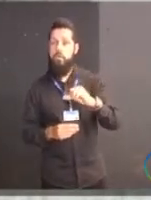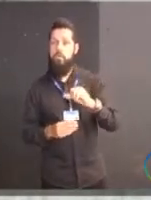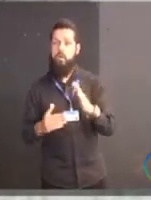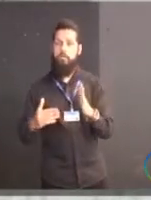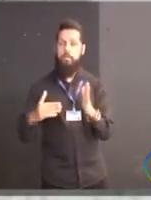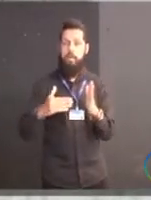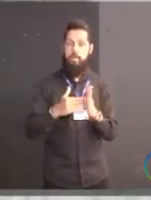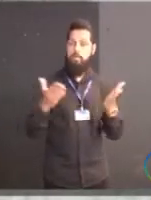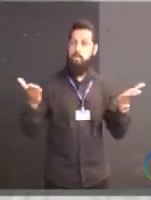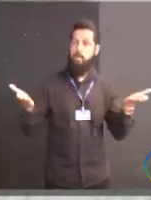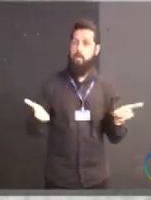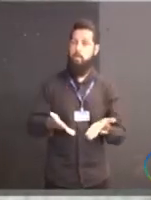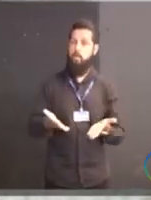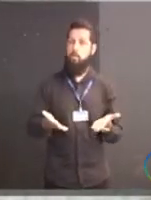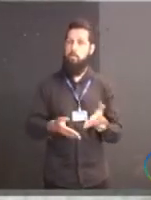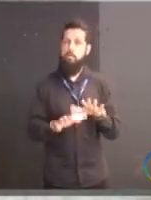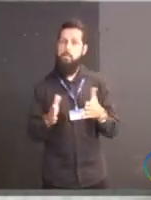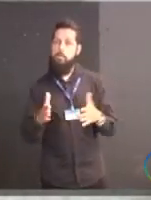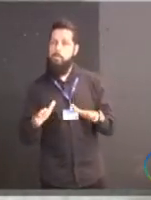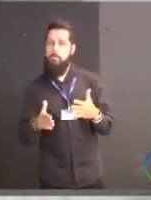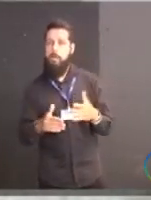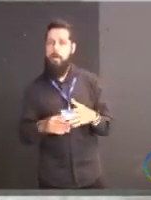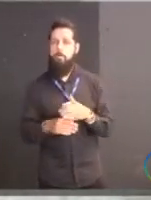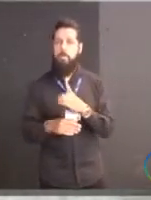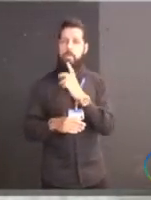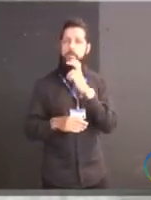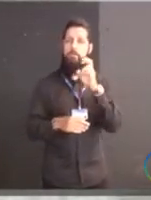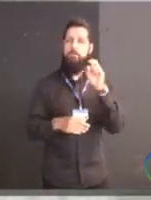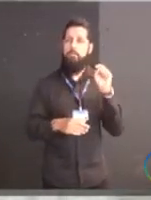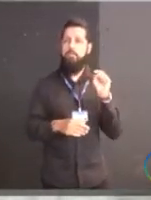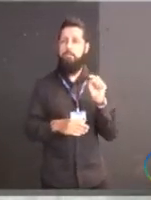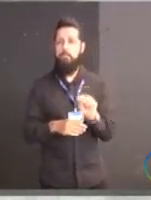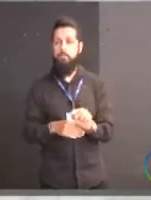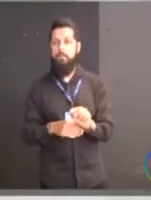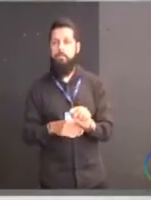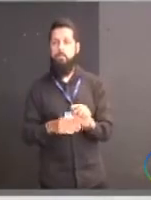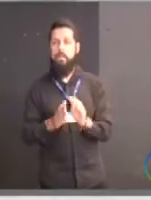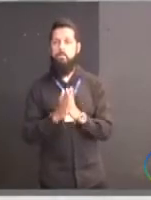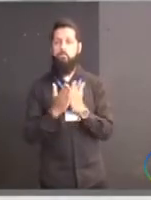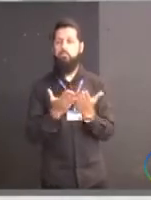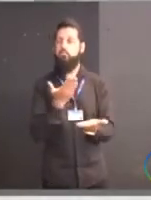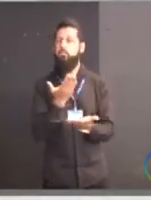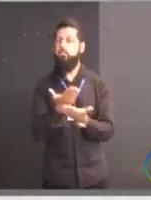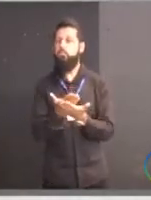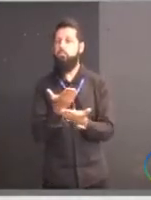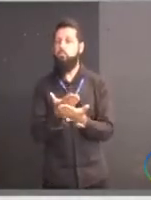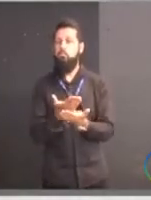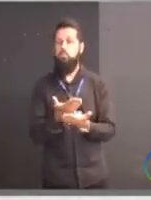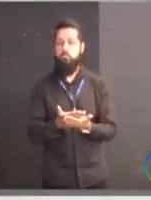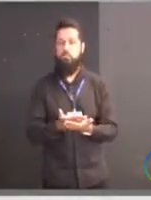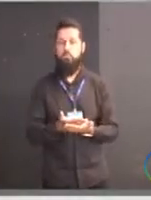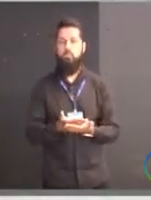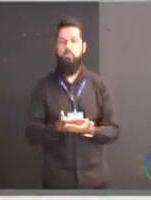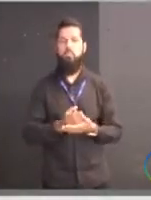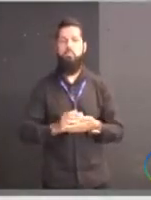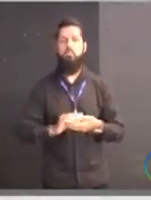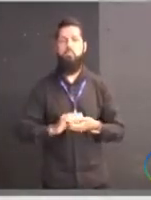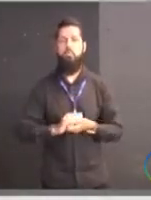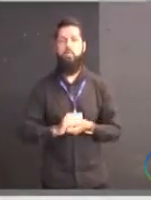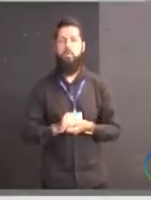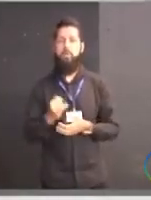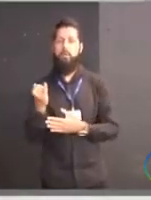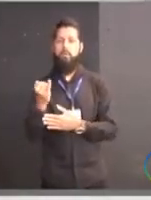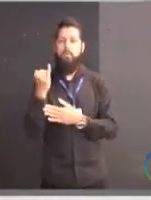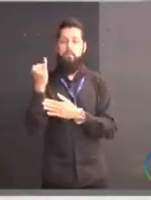20 milhões de espíritos da cultura francesa e principalmente os simpatizantes da obra de Allan